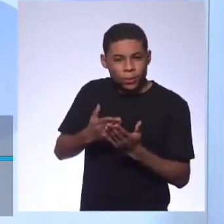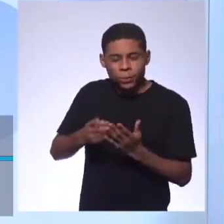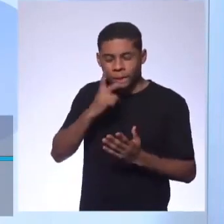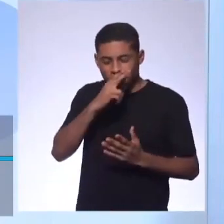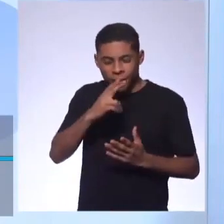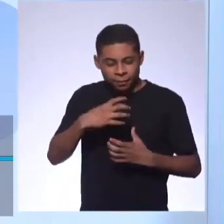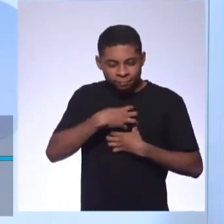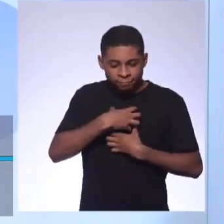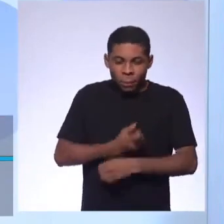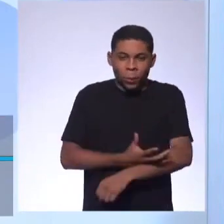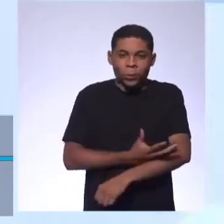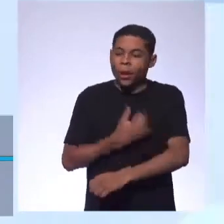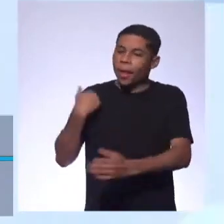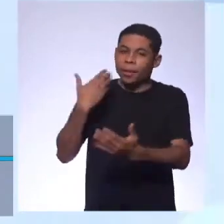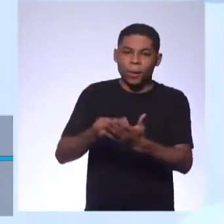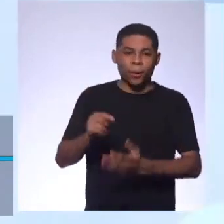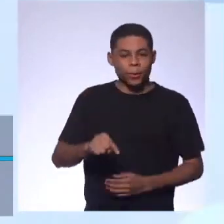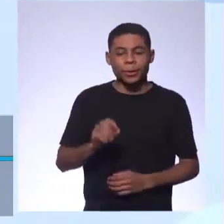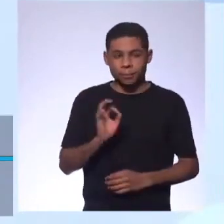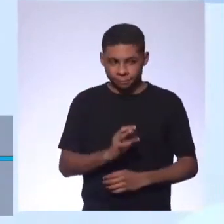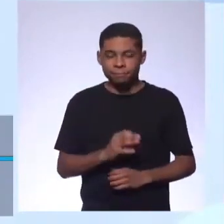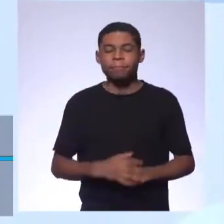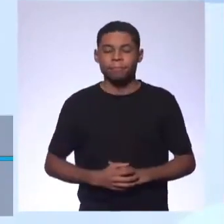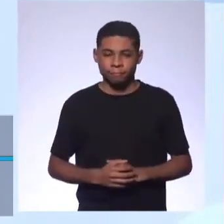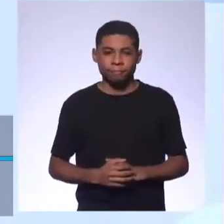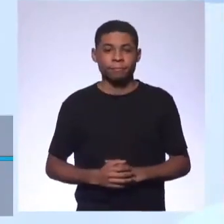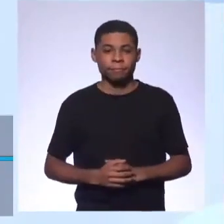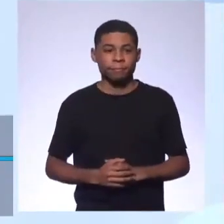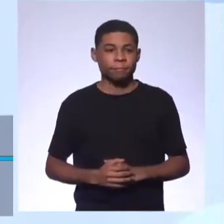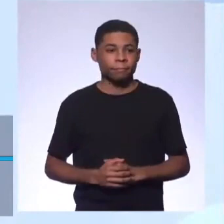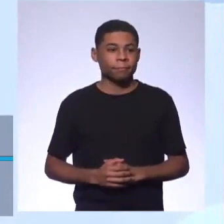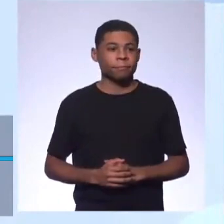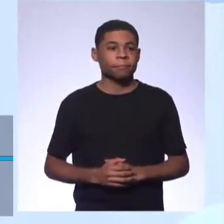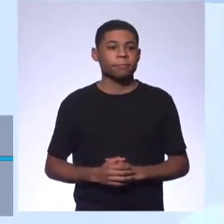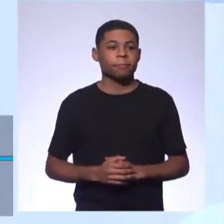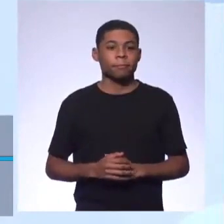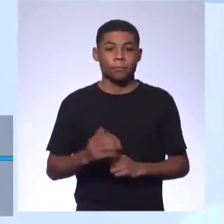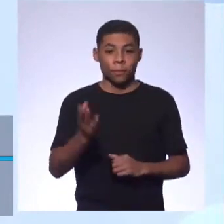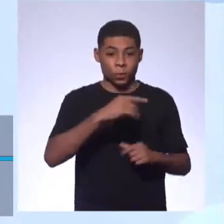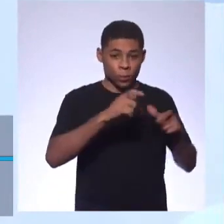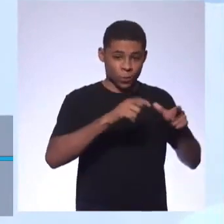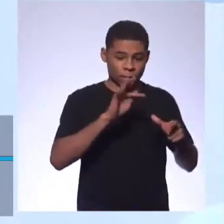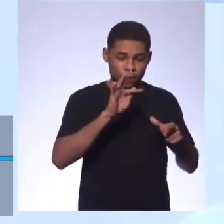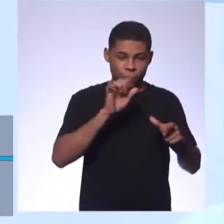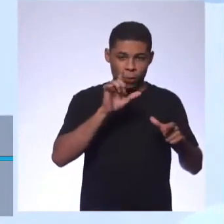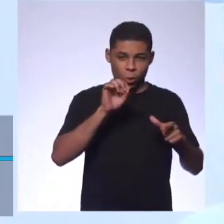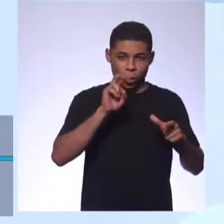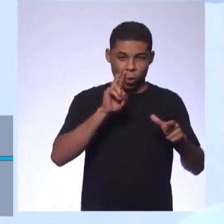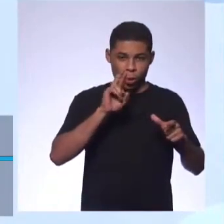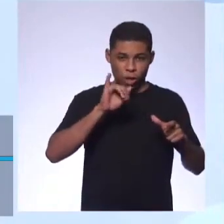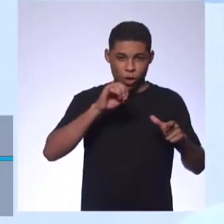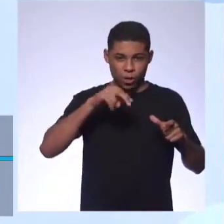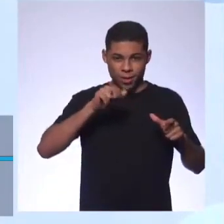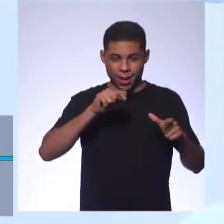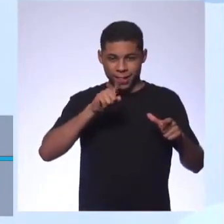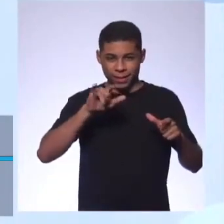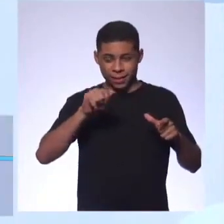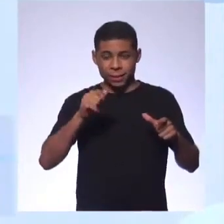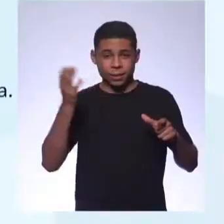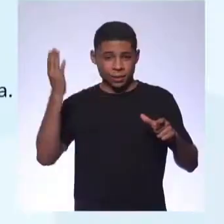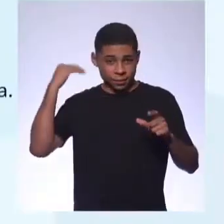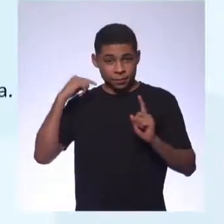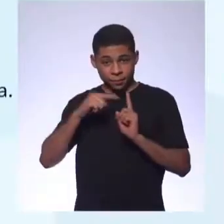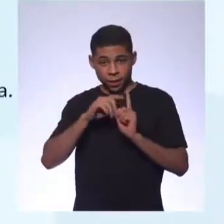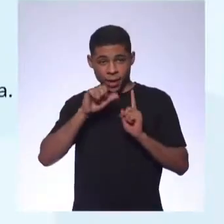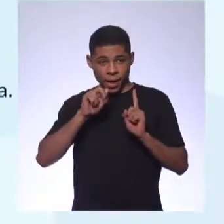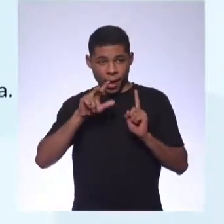emociona até hoje, né, Thay? Vamos agora para... Ai, meu Deus, para Flor e a Náusea, de Carlos Drummond de Andrade.